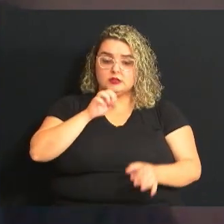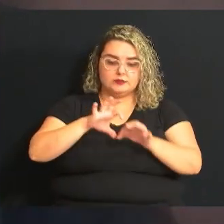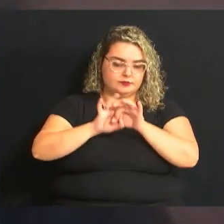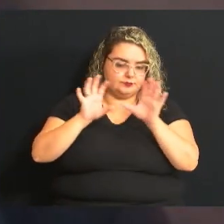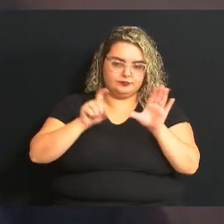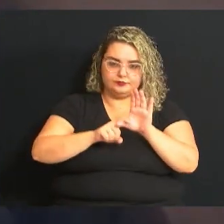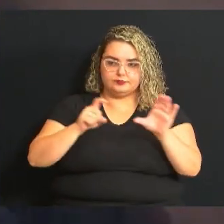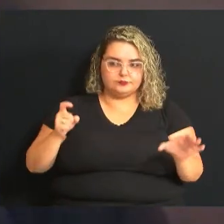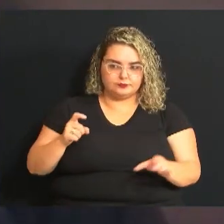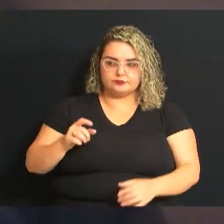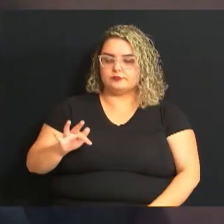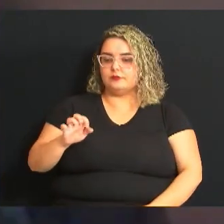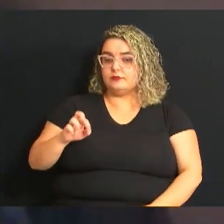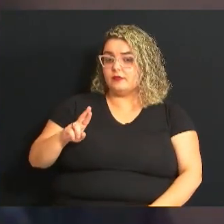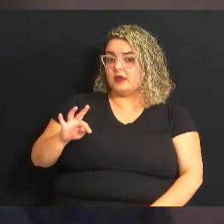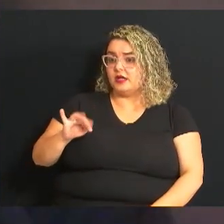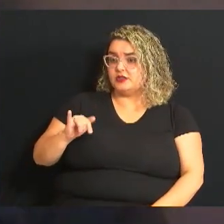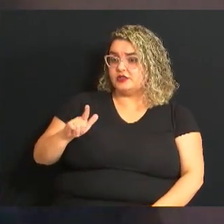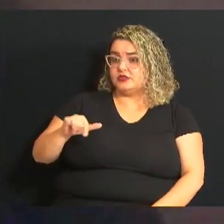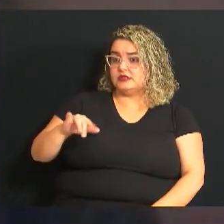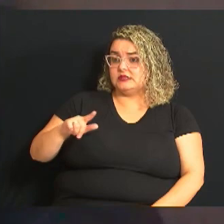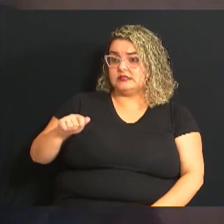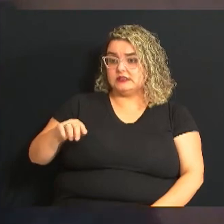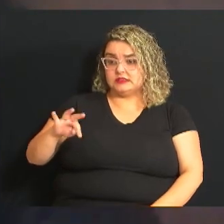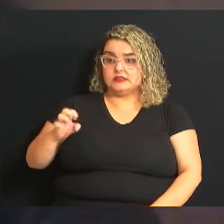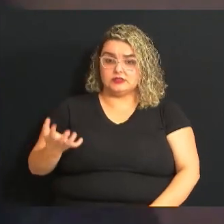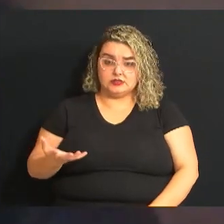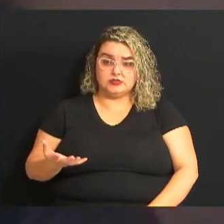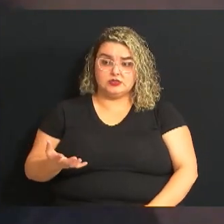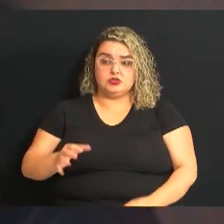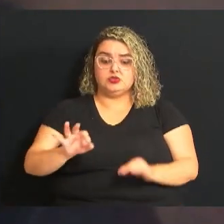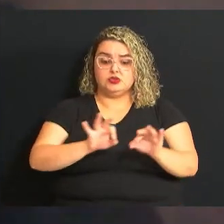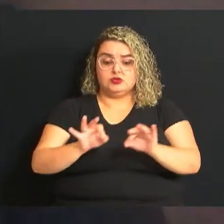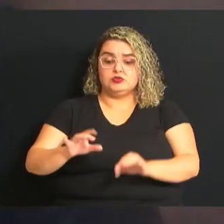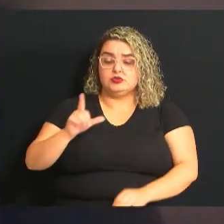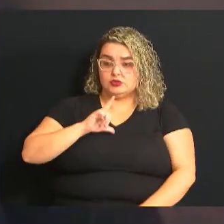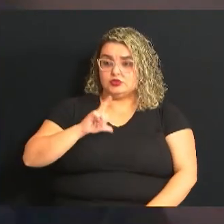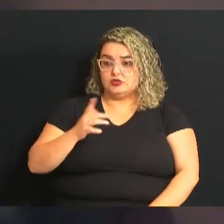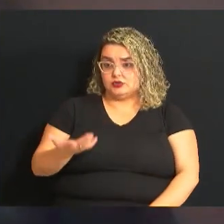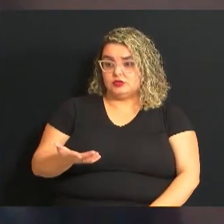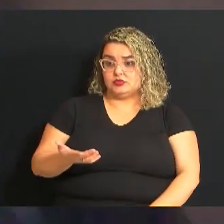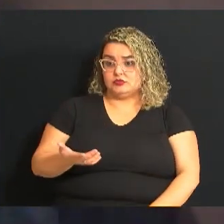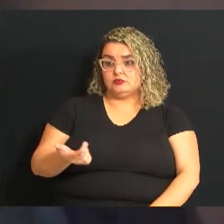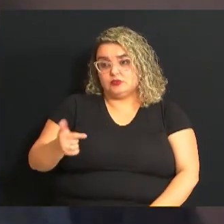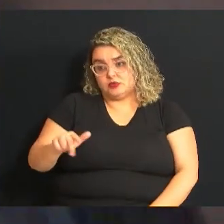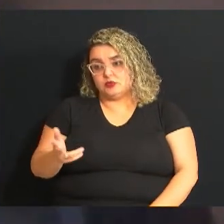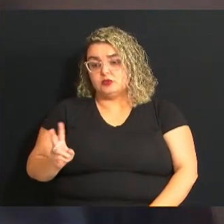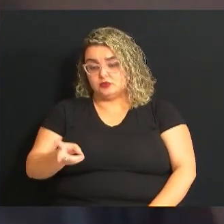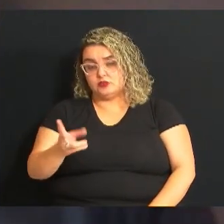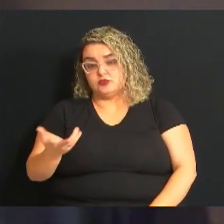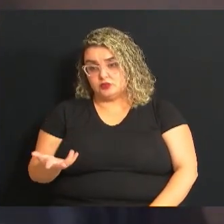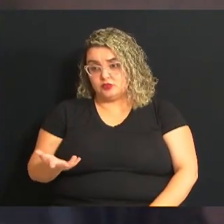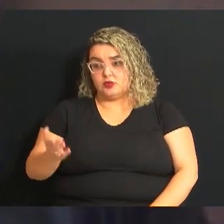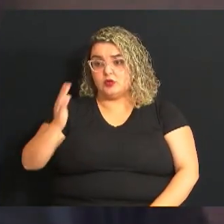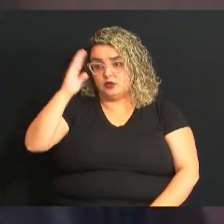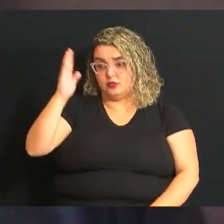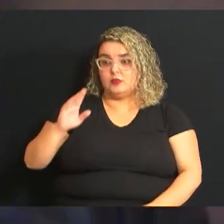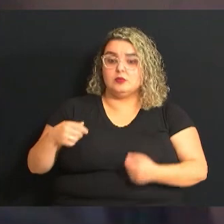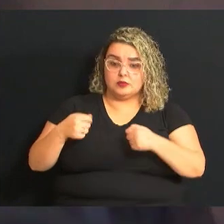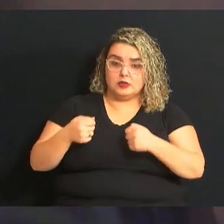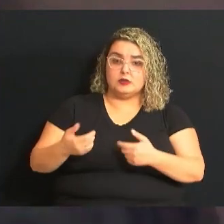de ajuda, o professor precisa de apoio, né? O professor precisa de momentos de reflexão, o professor precisa de tempo, o professor precisa de condições